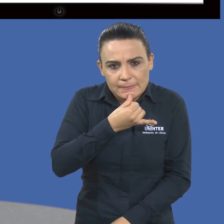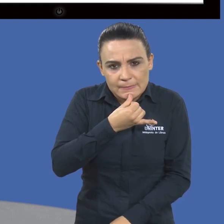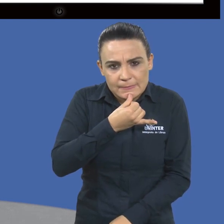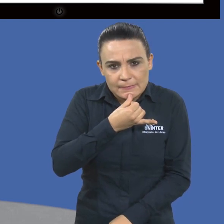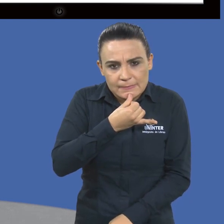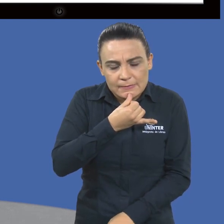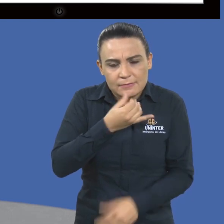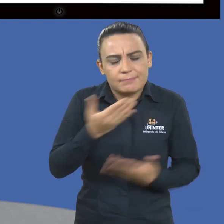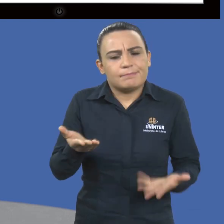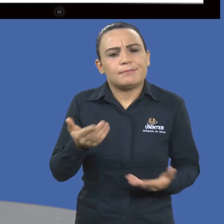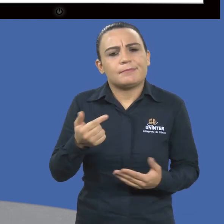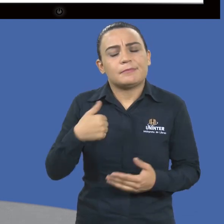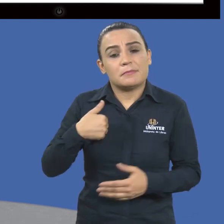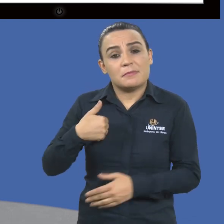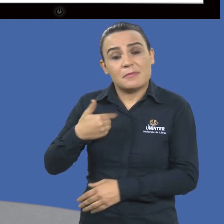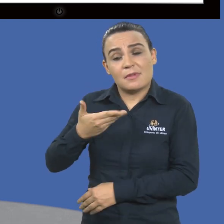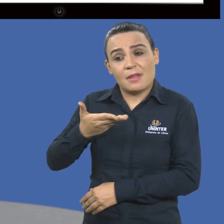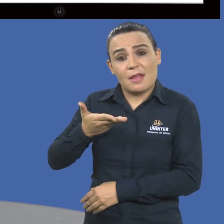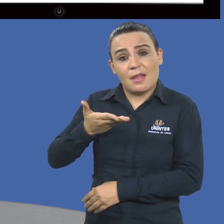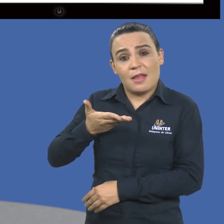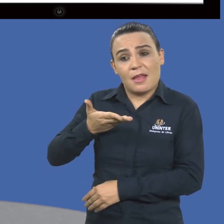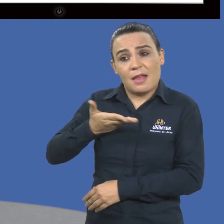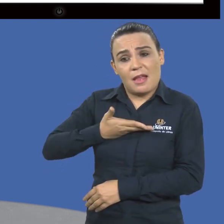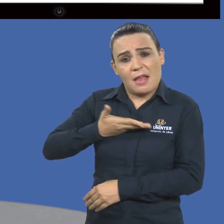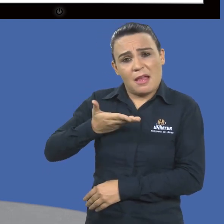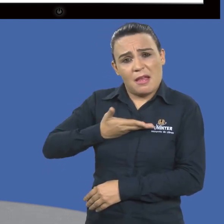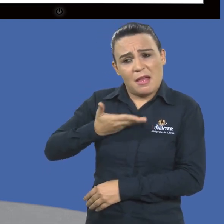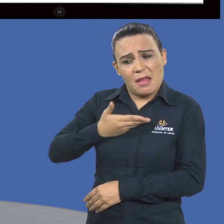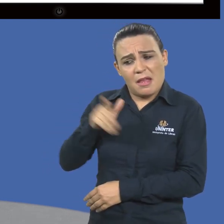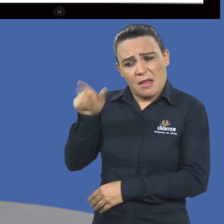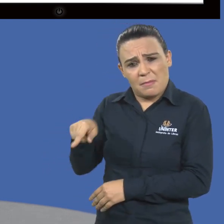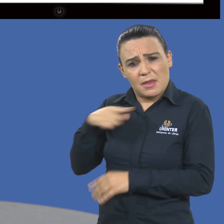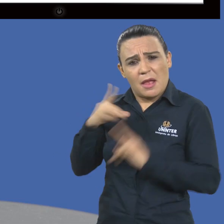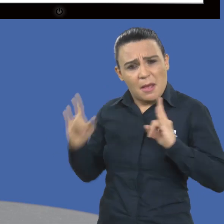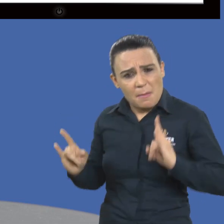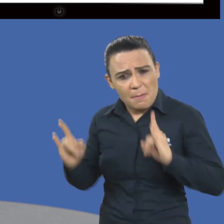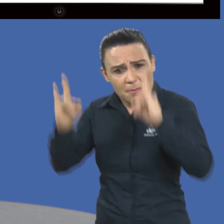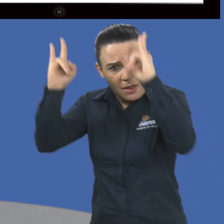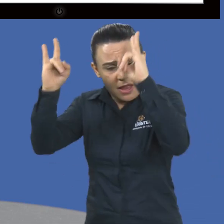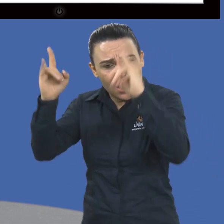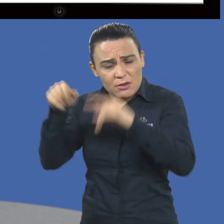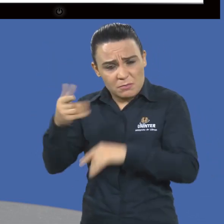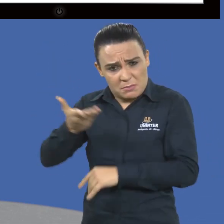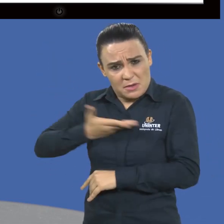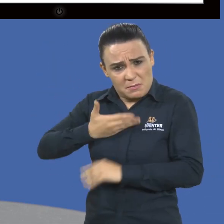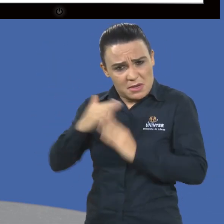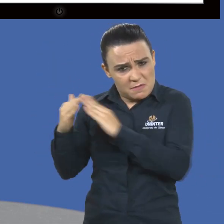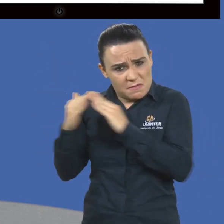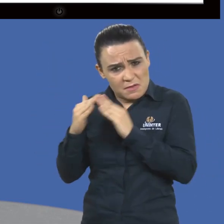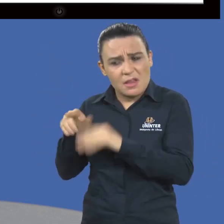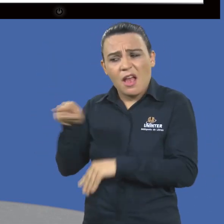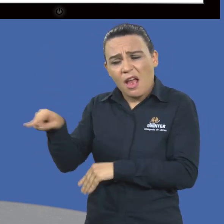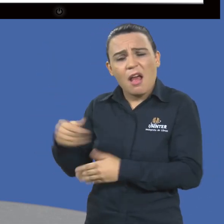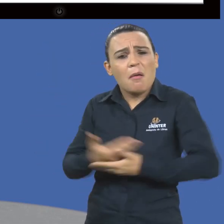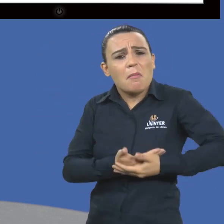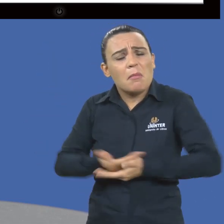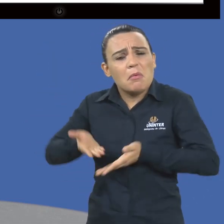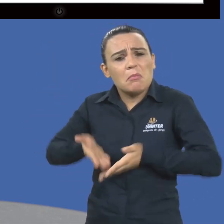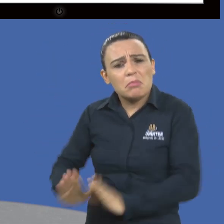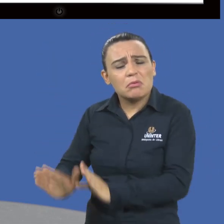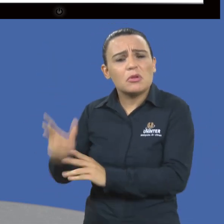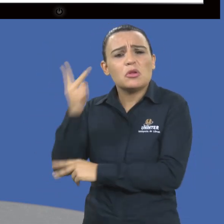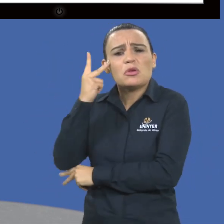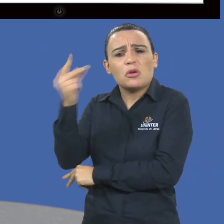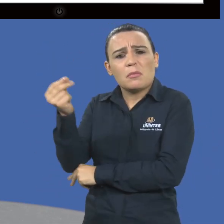Por que que a minha amiga, que mora no mesmo prédio, teve um nenê normal? Fizemos ecografias no mesmo